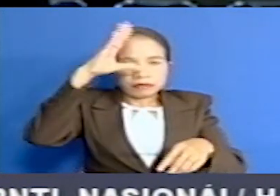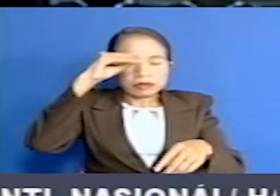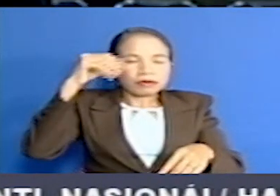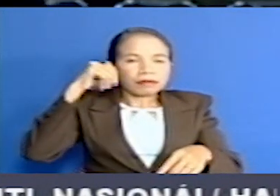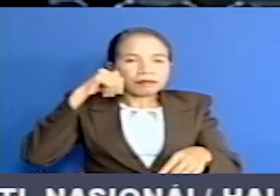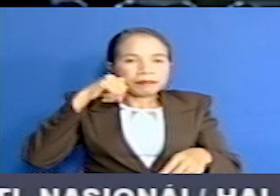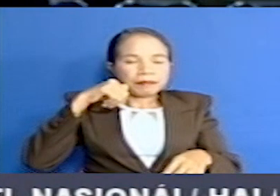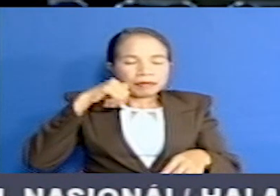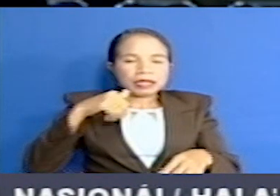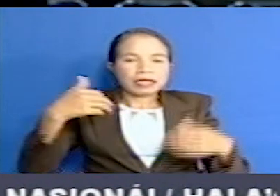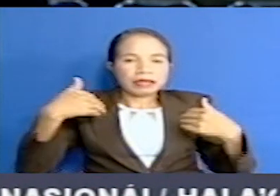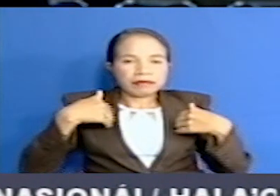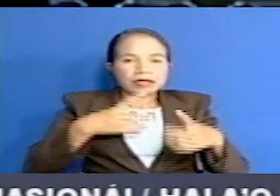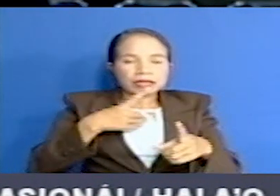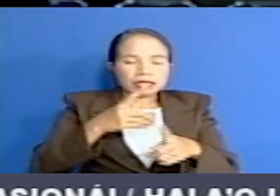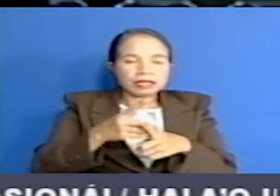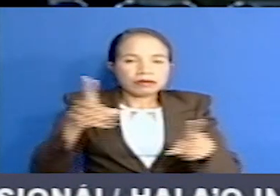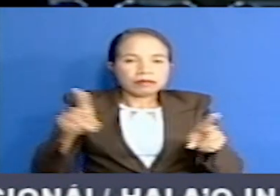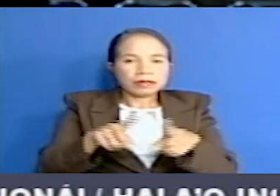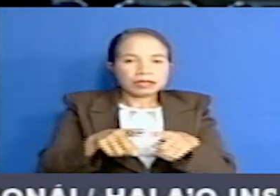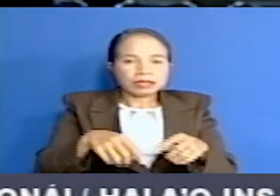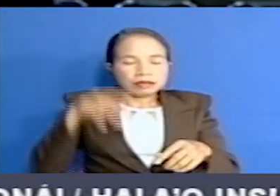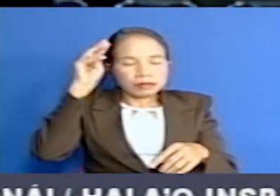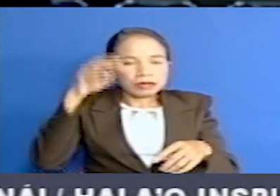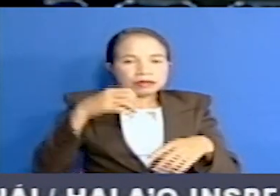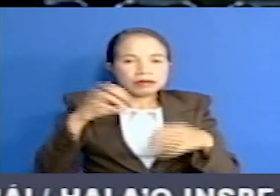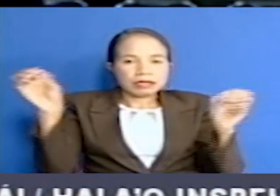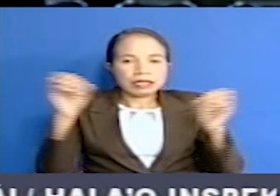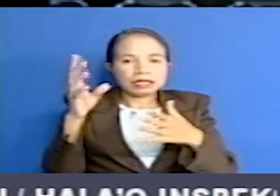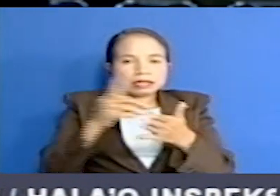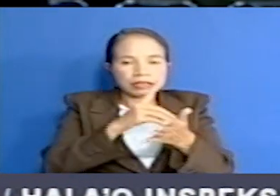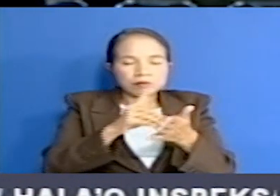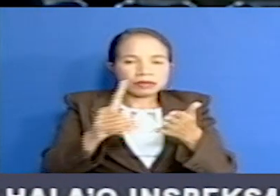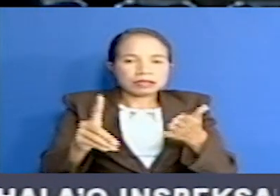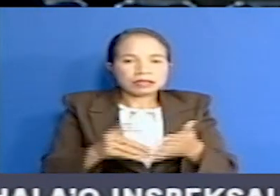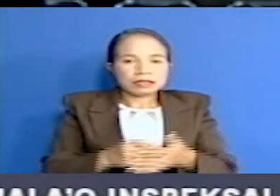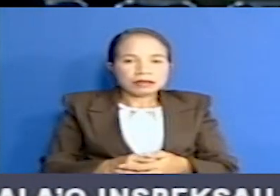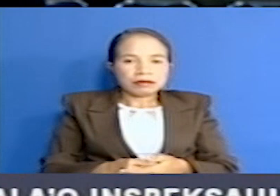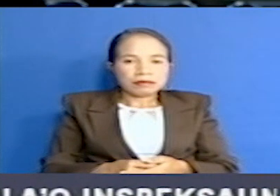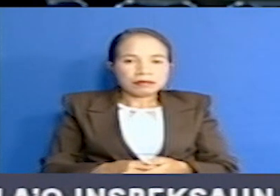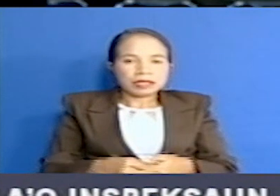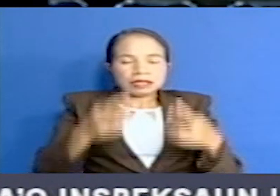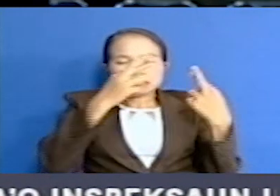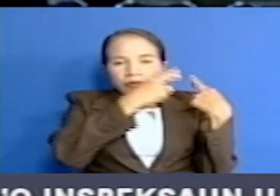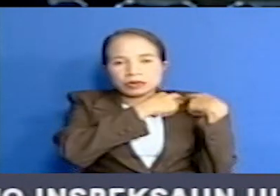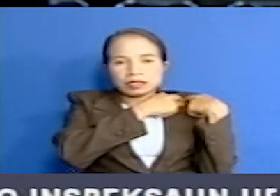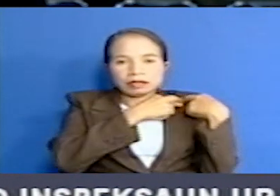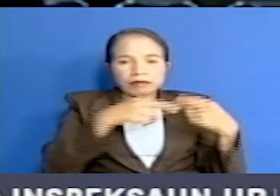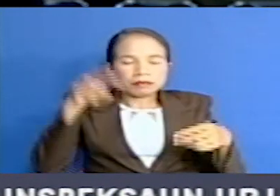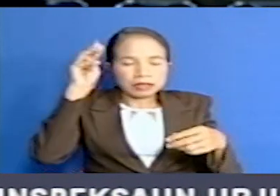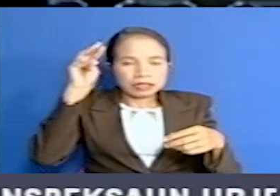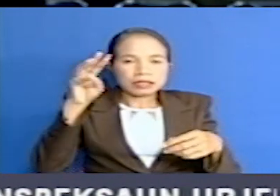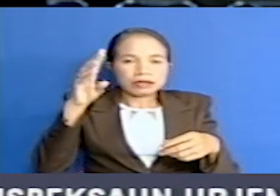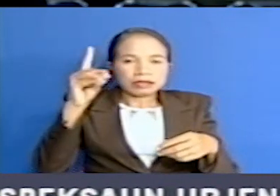direito no Bema Hanesan. Ministério Maclan Rassic, ela lá e a discriminação, e a minha cargo chefia Sira, e a Ministério e a minha